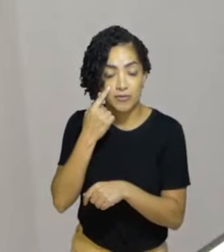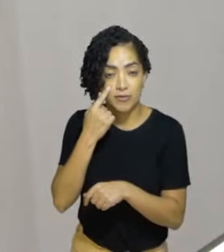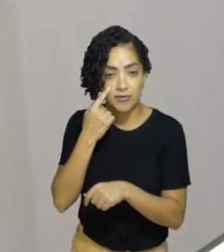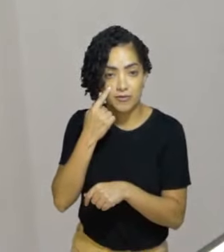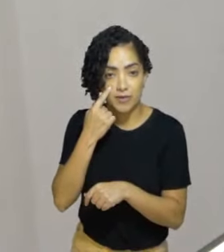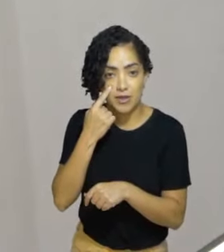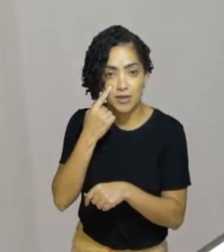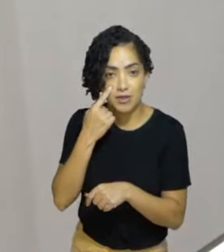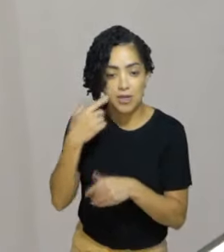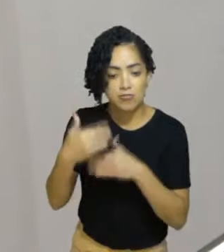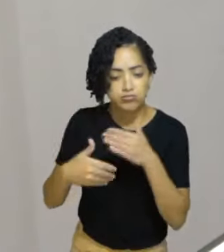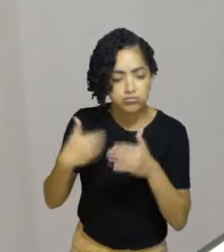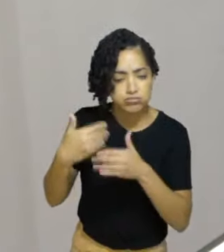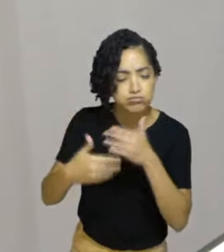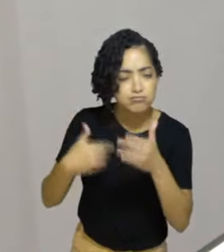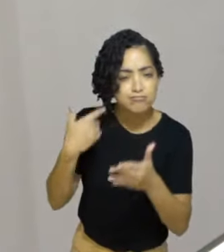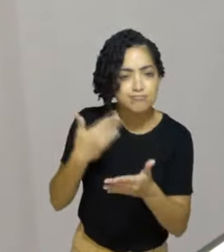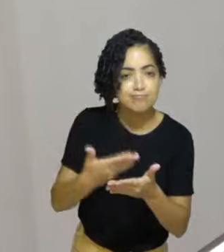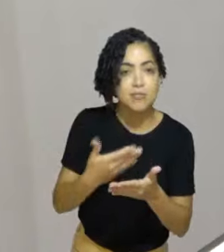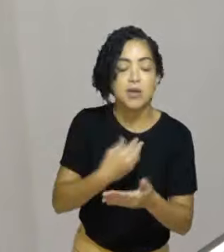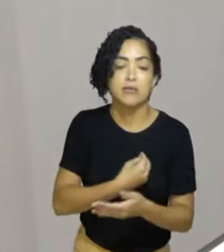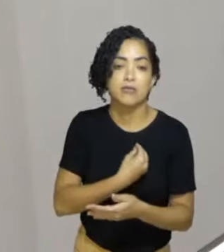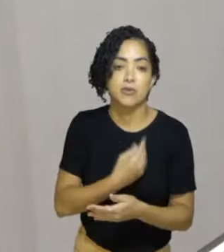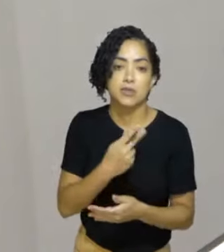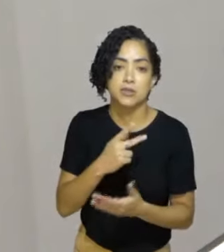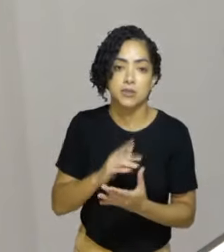da trajetória da Tainá.